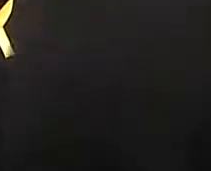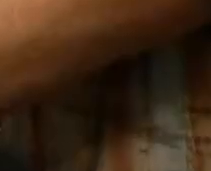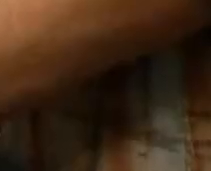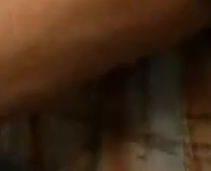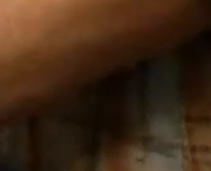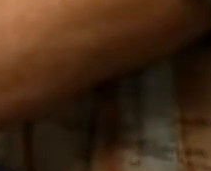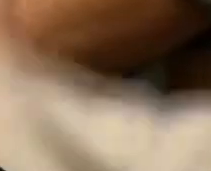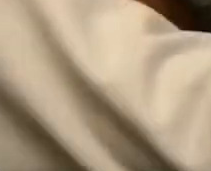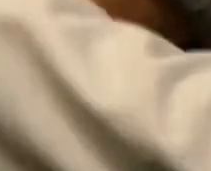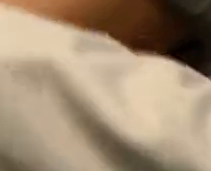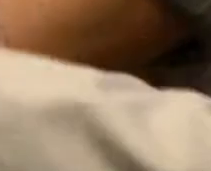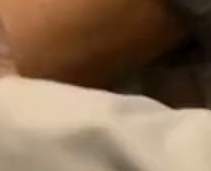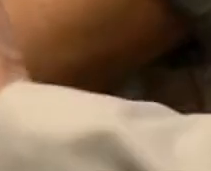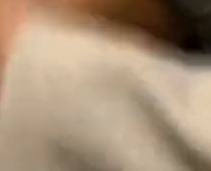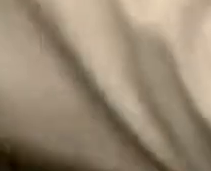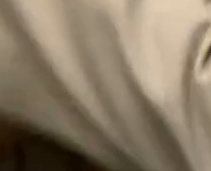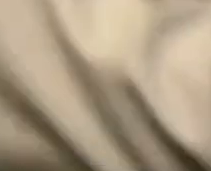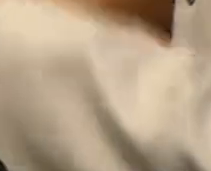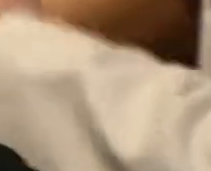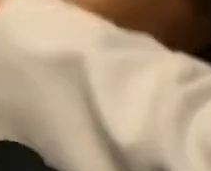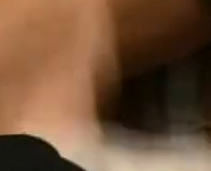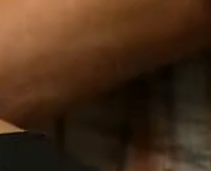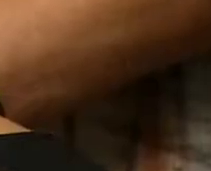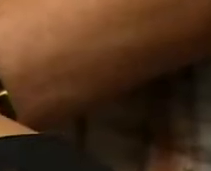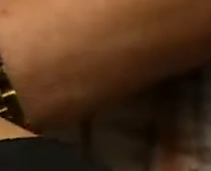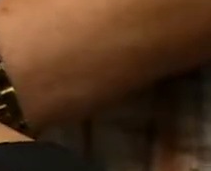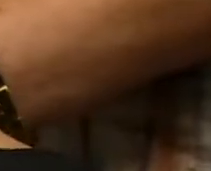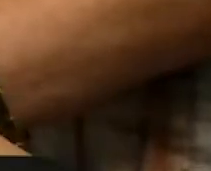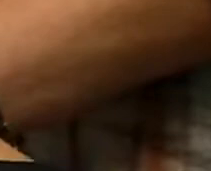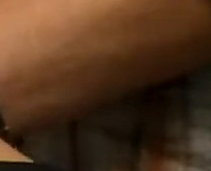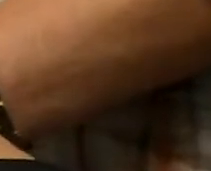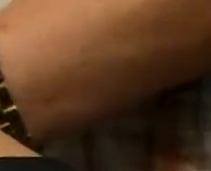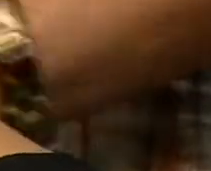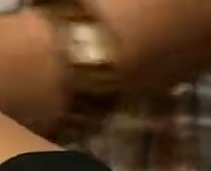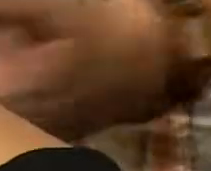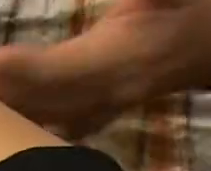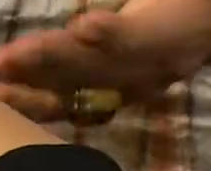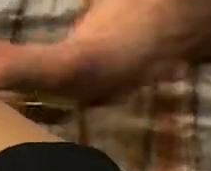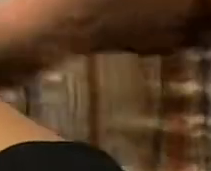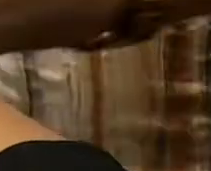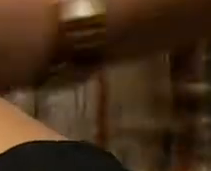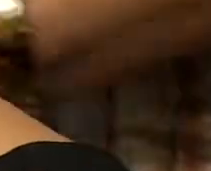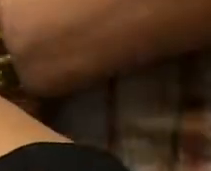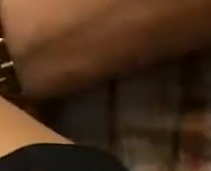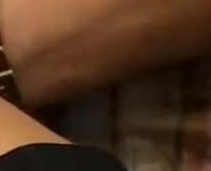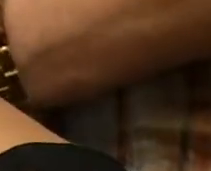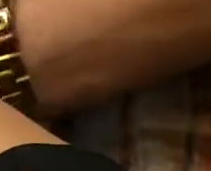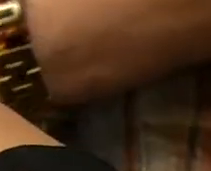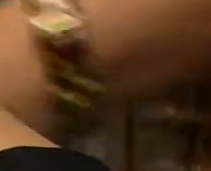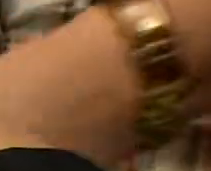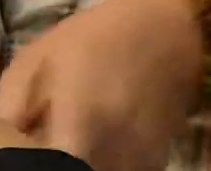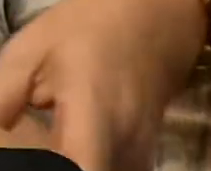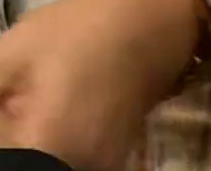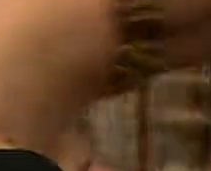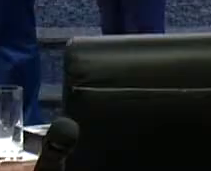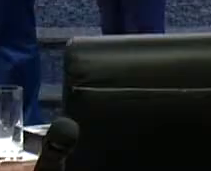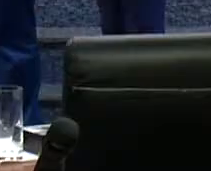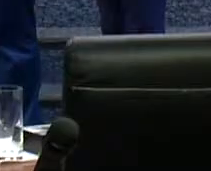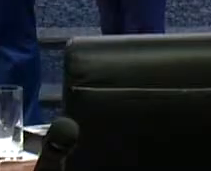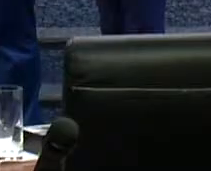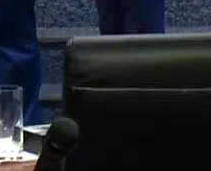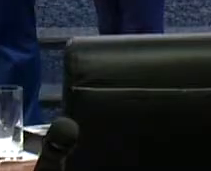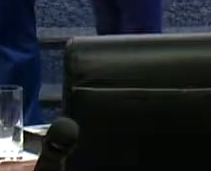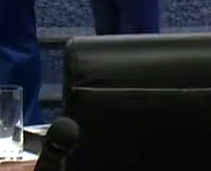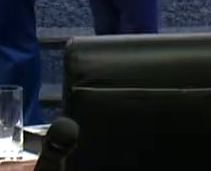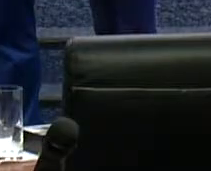quero transmitir essa homenagem a todos os professores. Márcia, parabéns pelo seu trabalho, parabéns a vocês todas pelo trabalho de